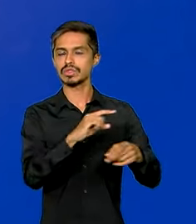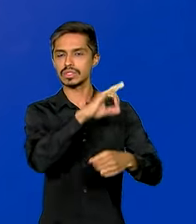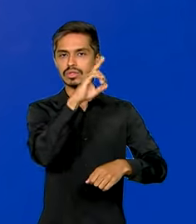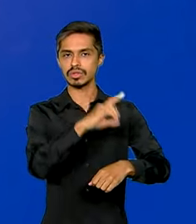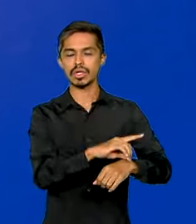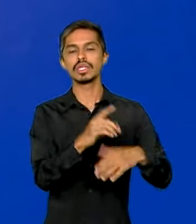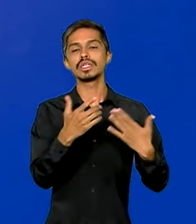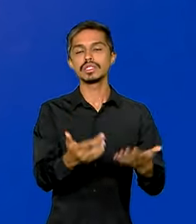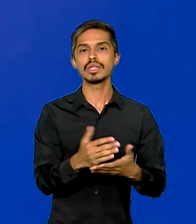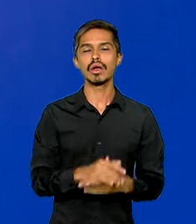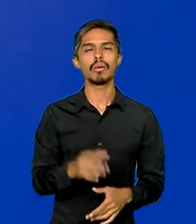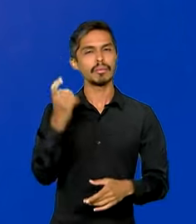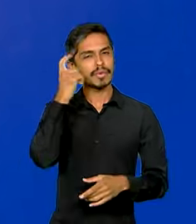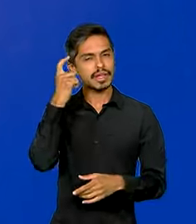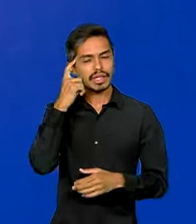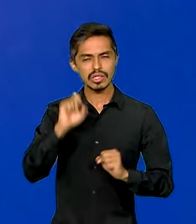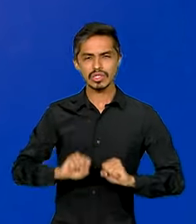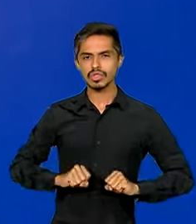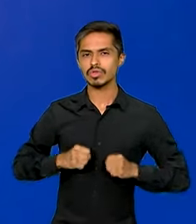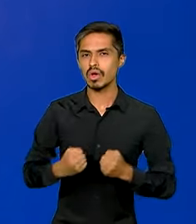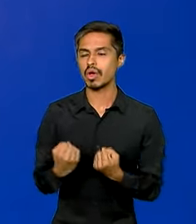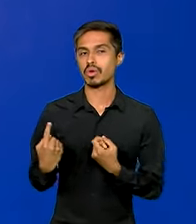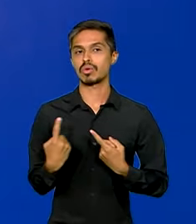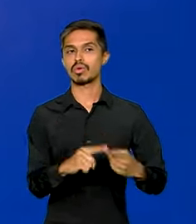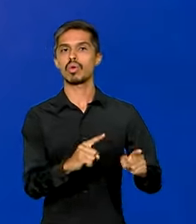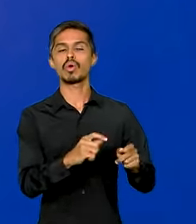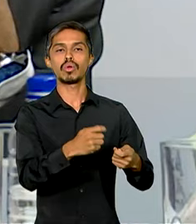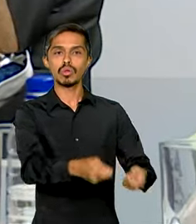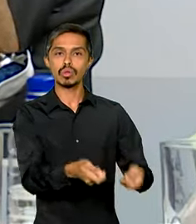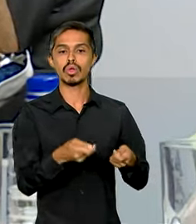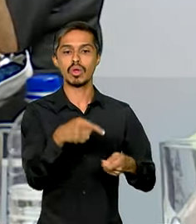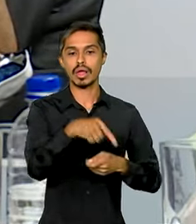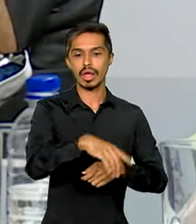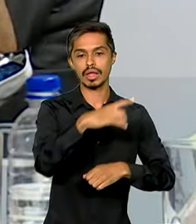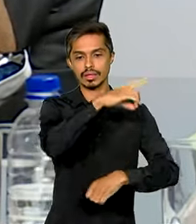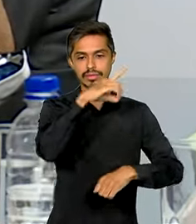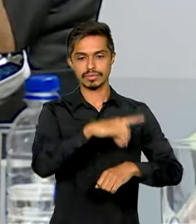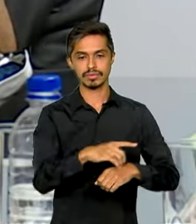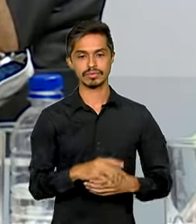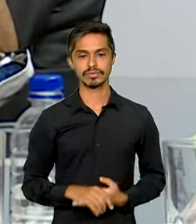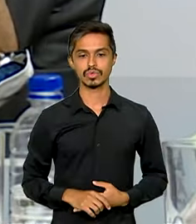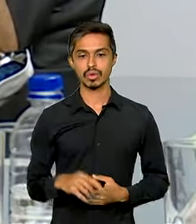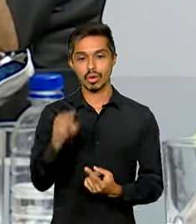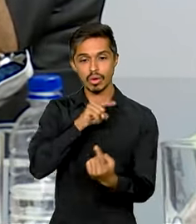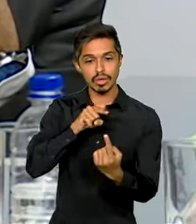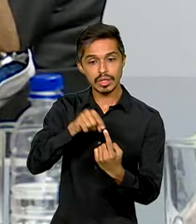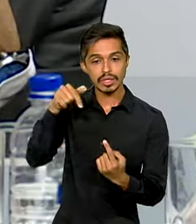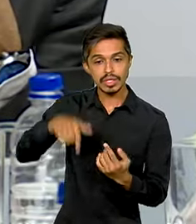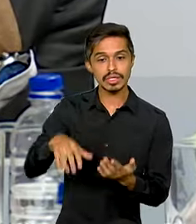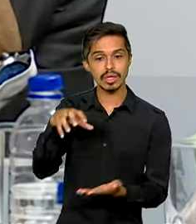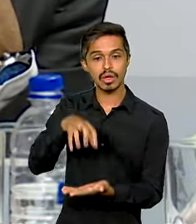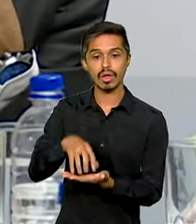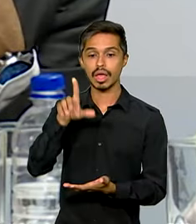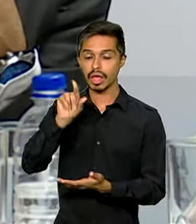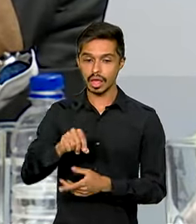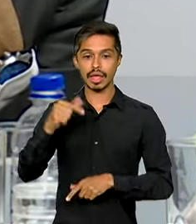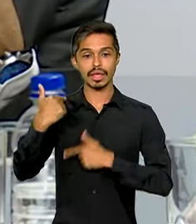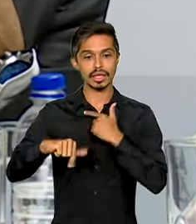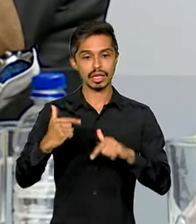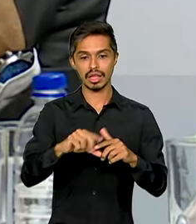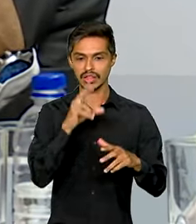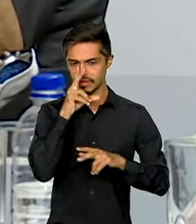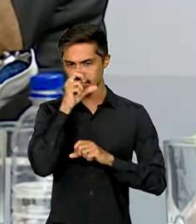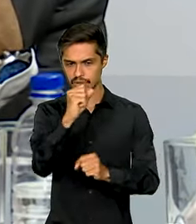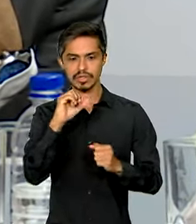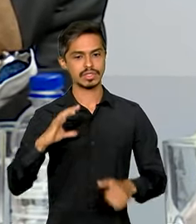ser pensadas as ações para controle da doença no Brasil. O grande objetivo desse centro de operações é trabalhar fortemente